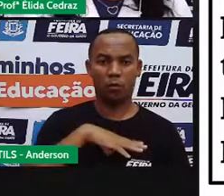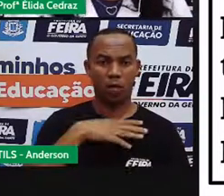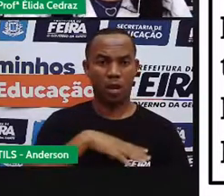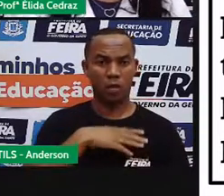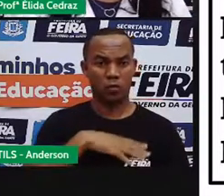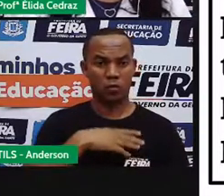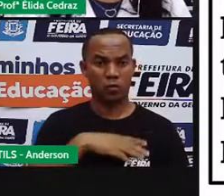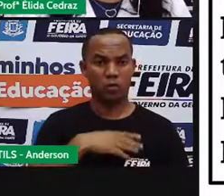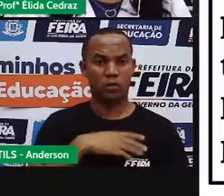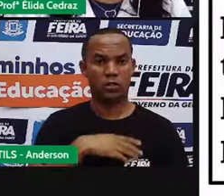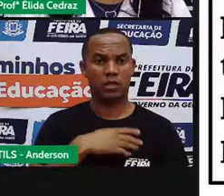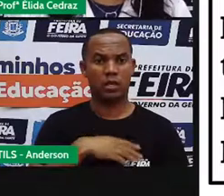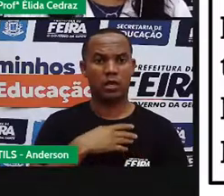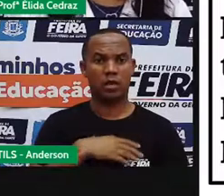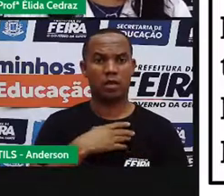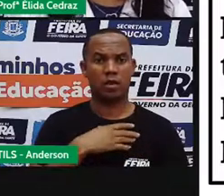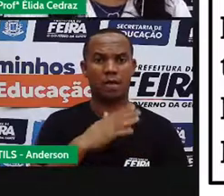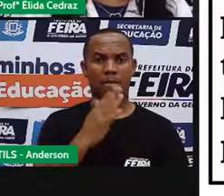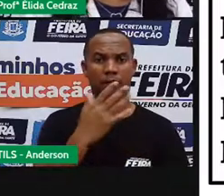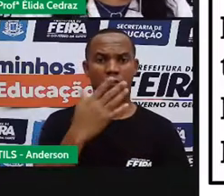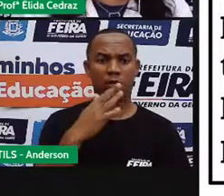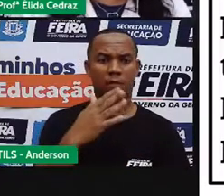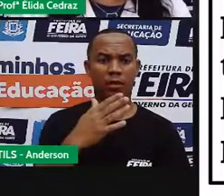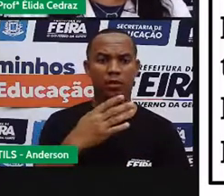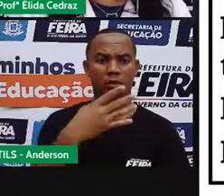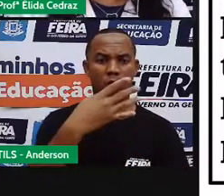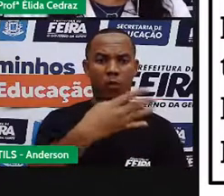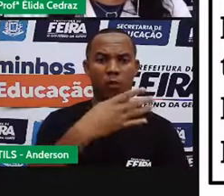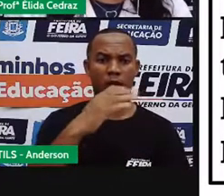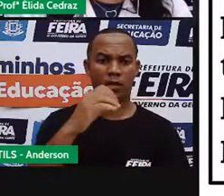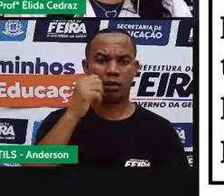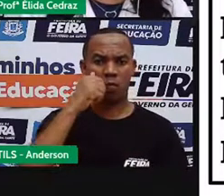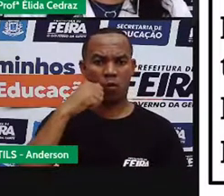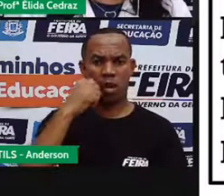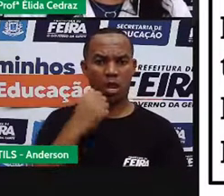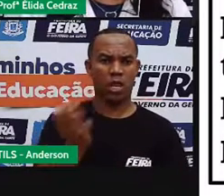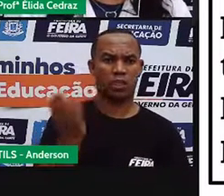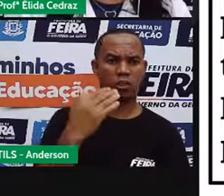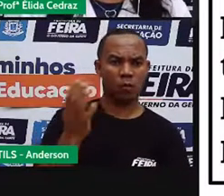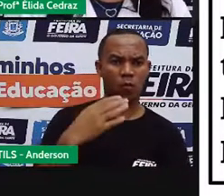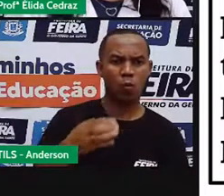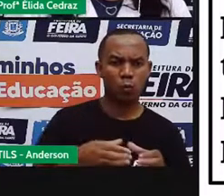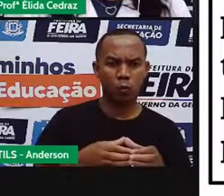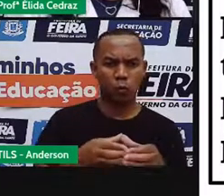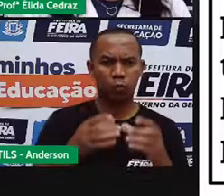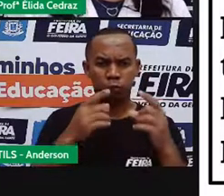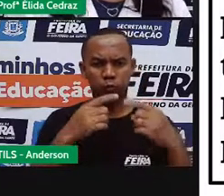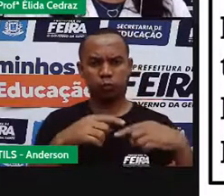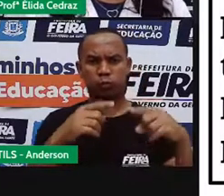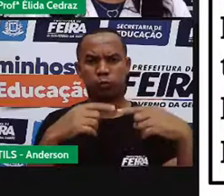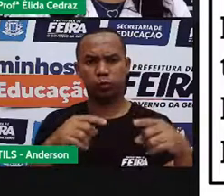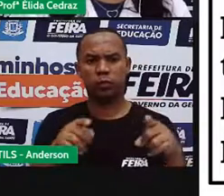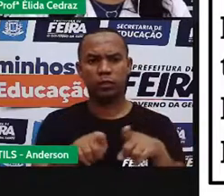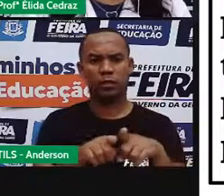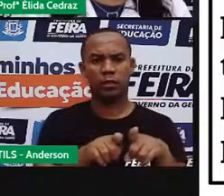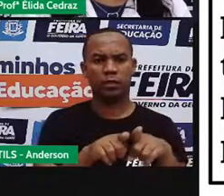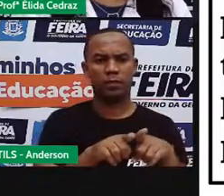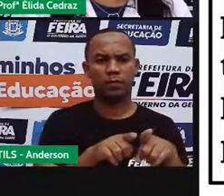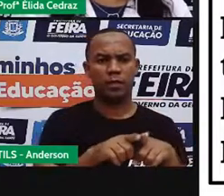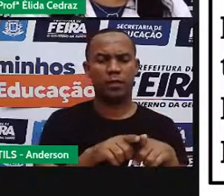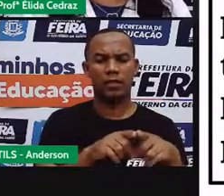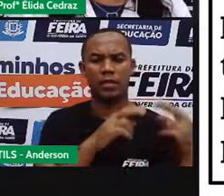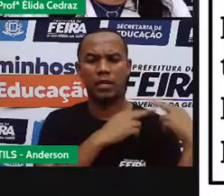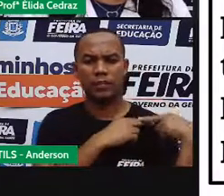comandou cerca de 40 mulheres na luta pela independência e o grupo responsável por queimar